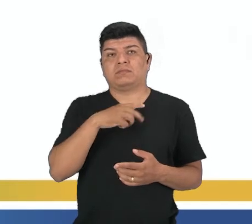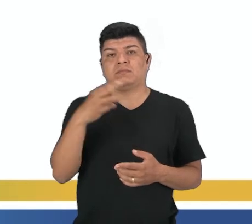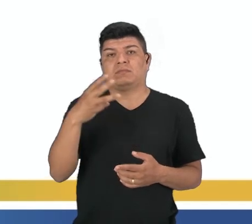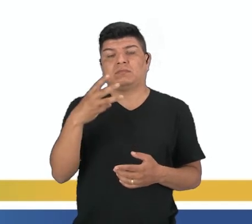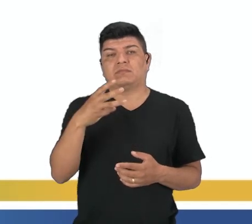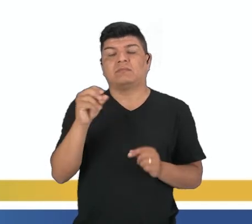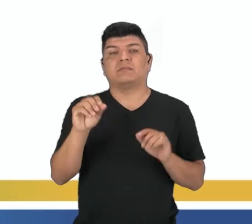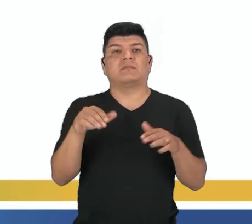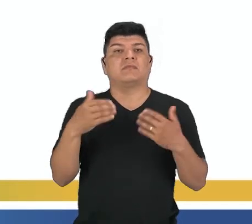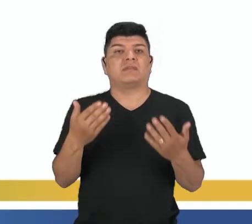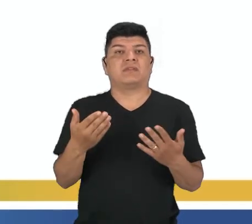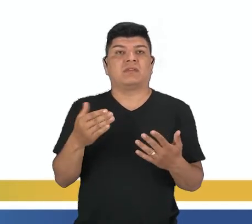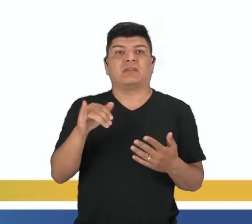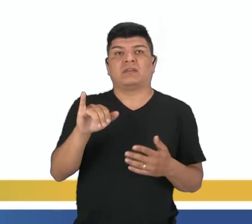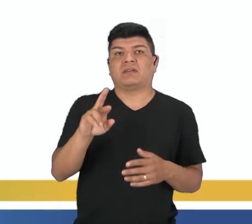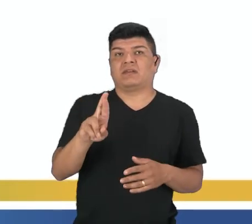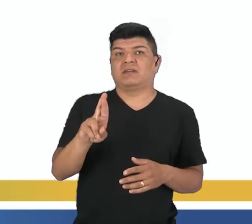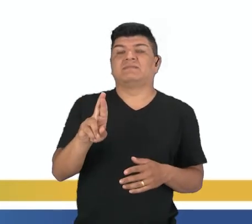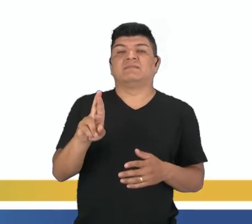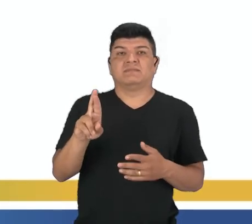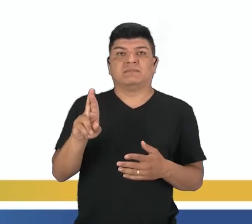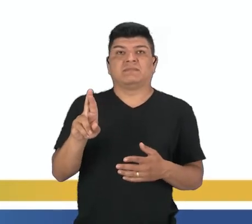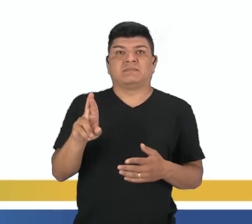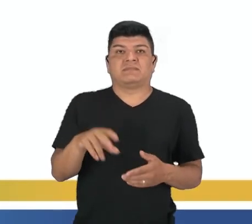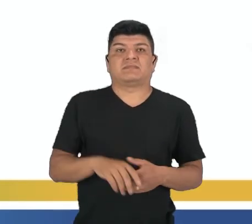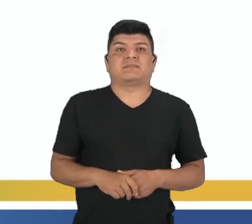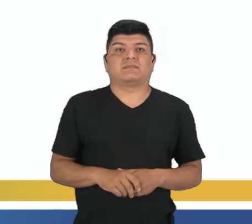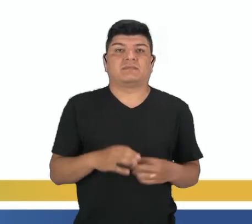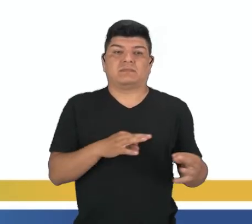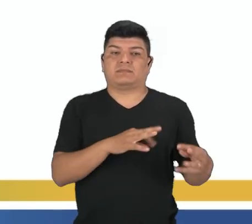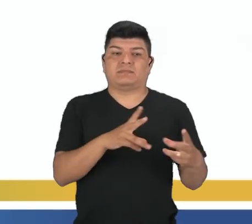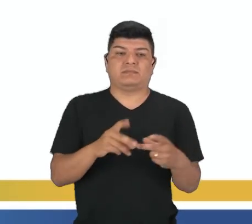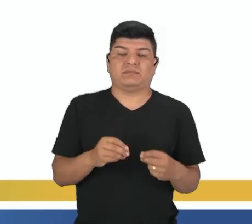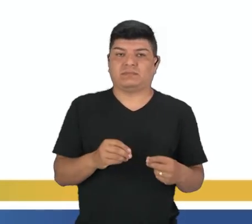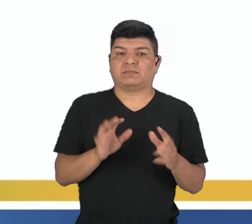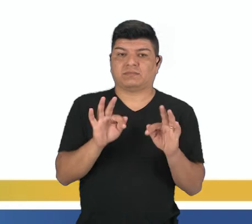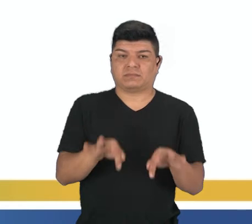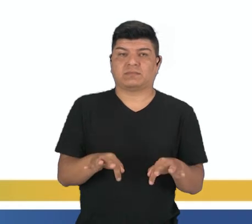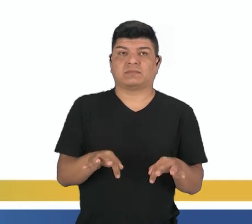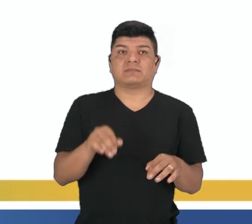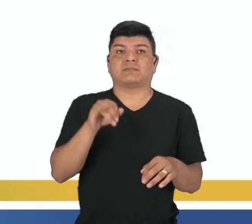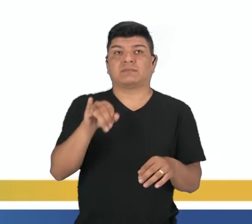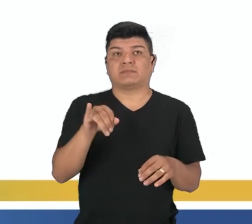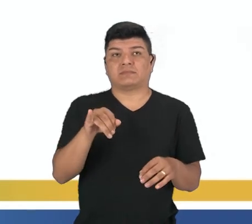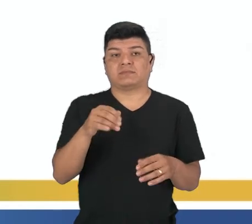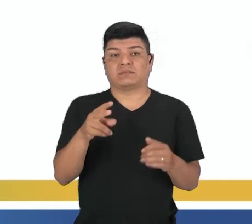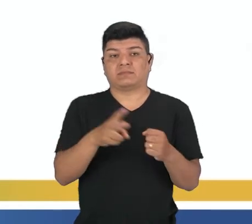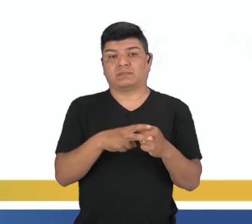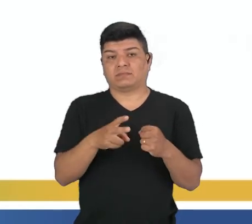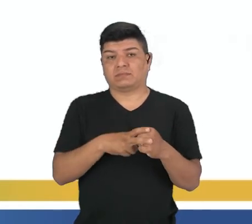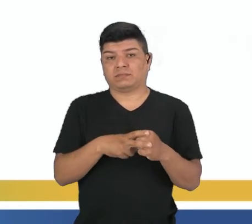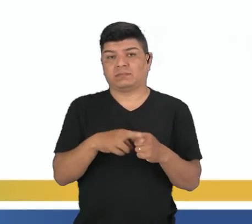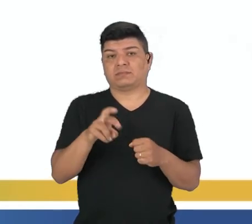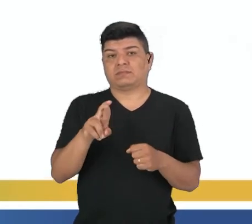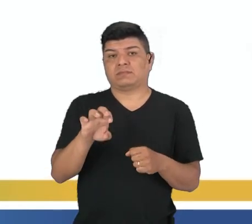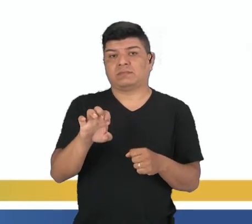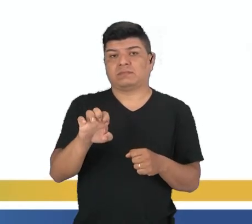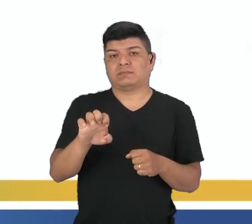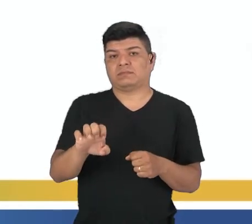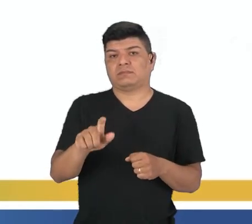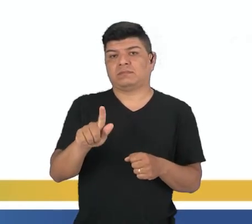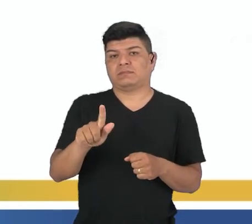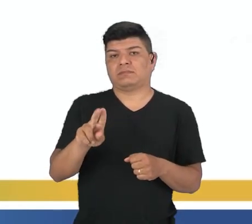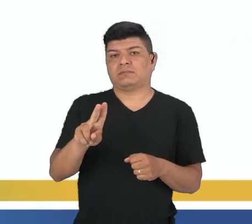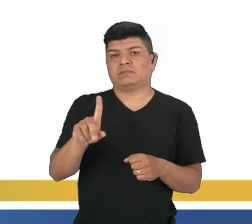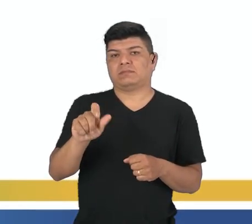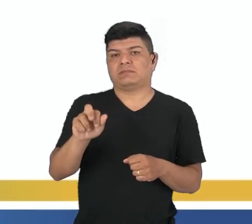terceira desinência, o IR, né? Então tá ali, todas as terminações. Se você pegar um verbo regular, só é trocar ali,